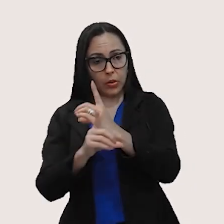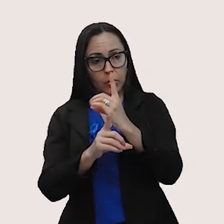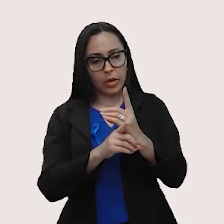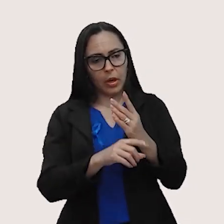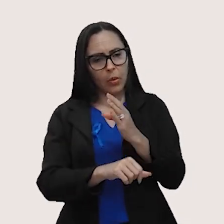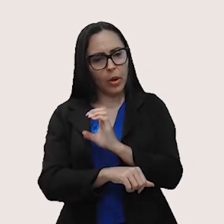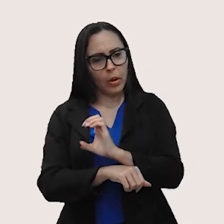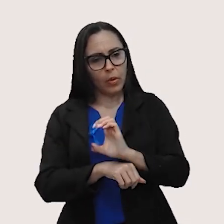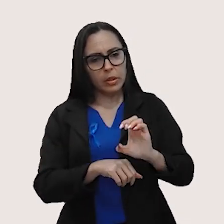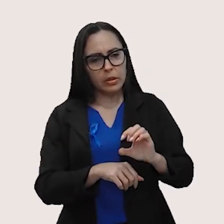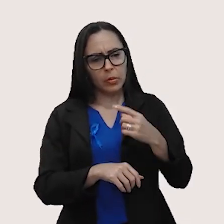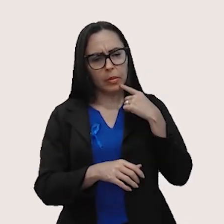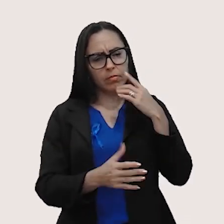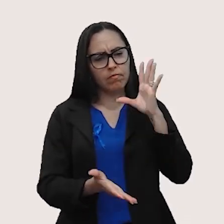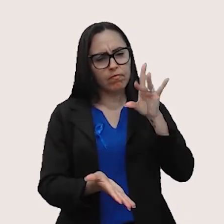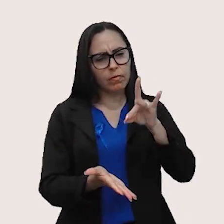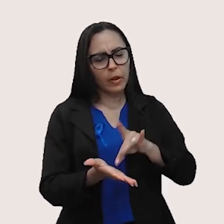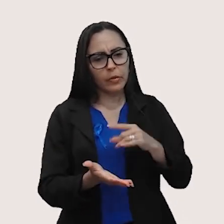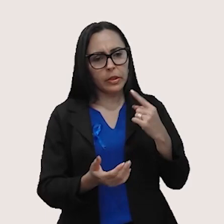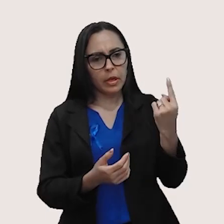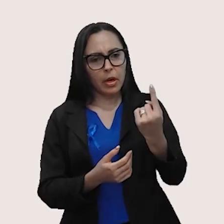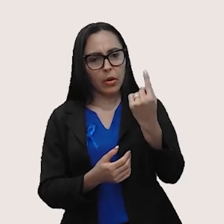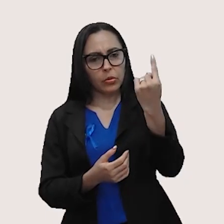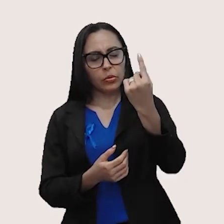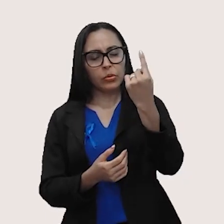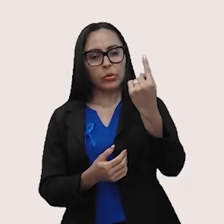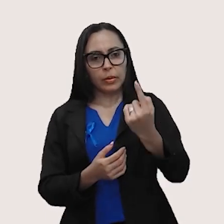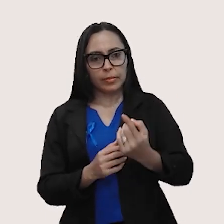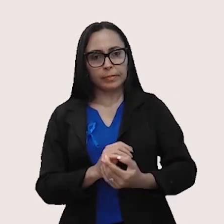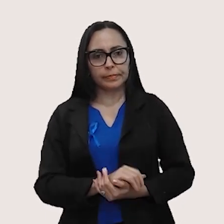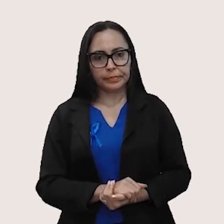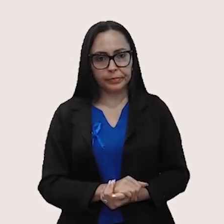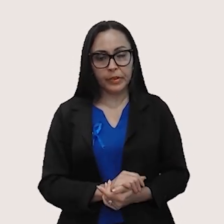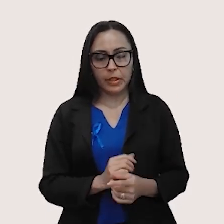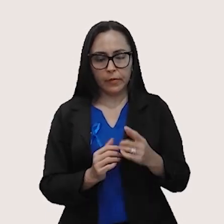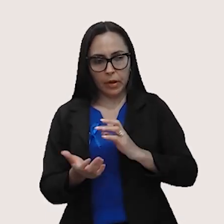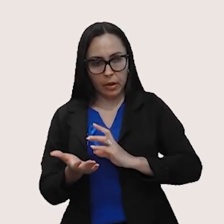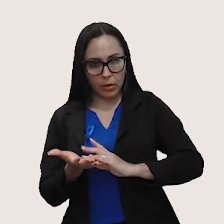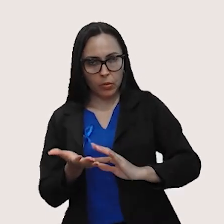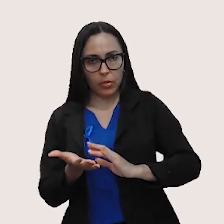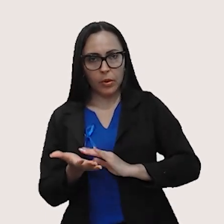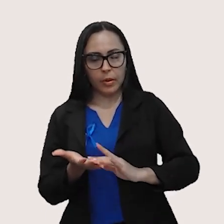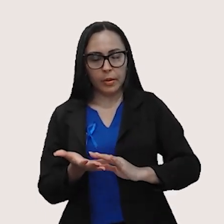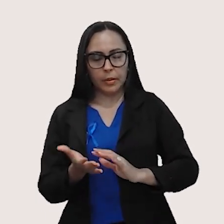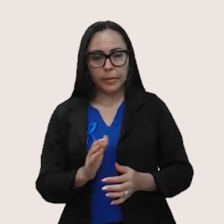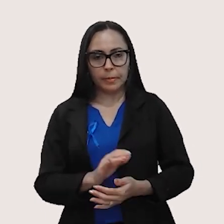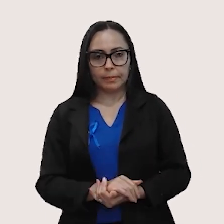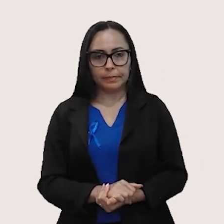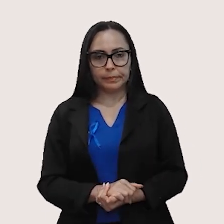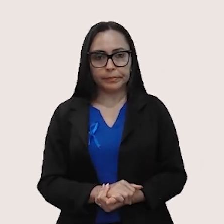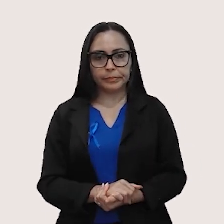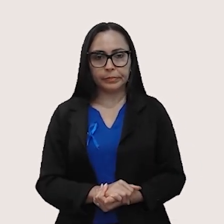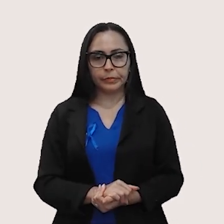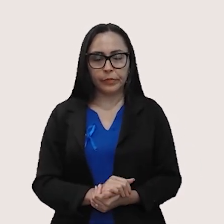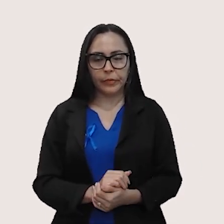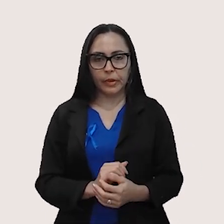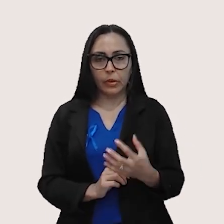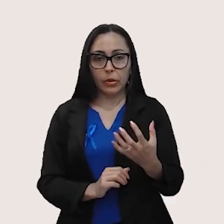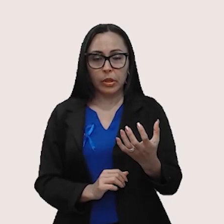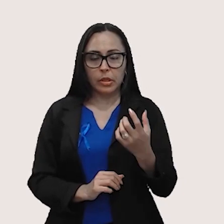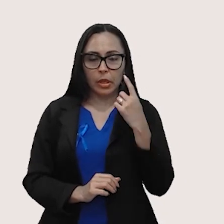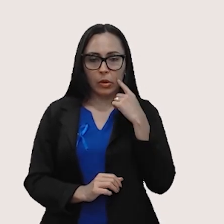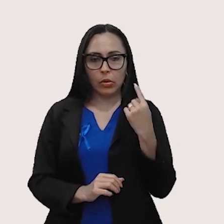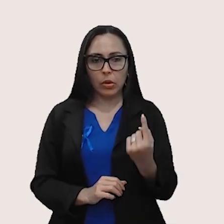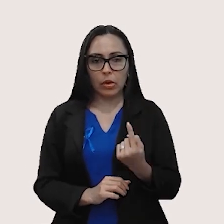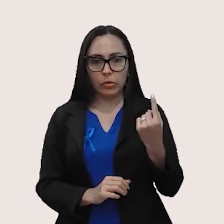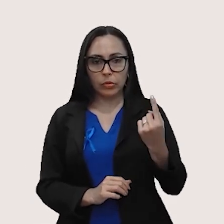definir essa altura do triângulo equilátero, se eu quiser calcular essa altura. Se eu quiser calcular essa altura, fica